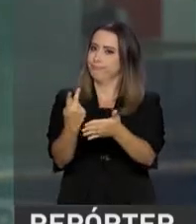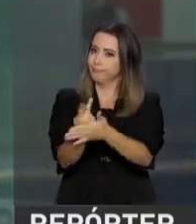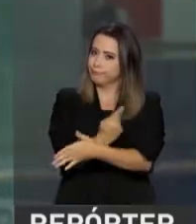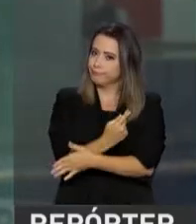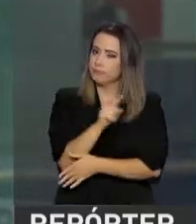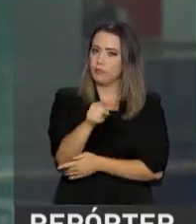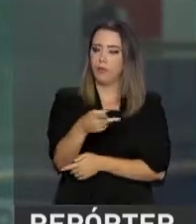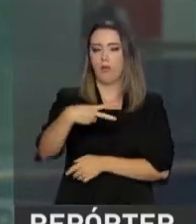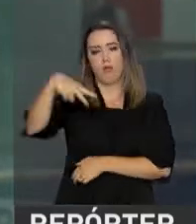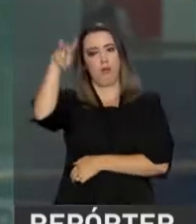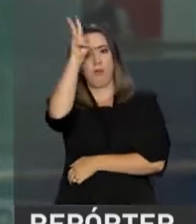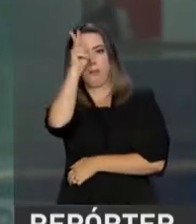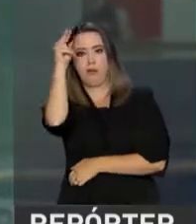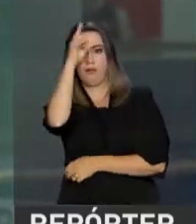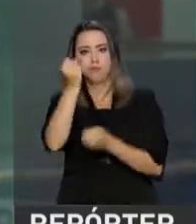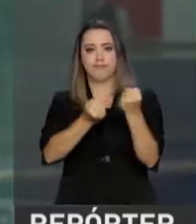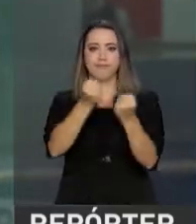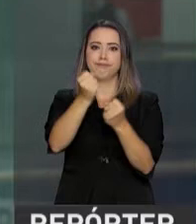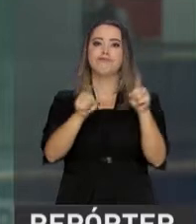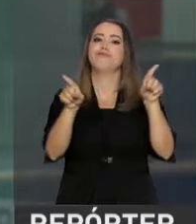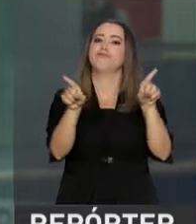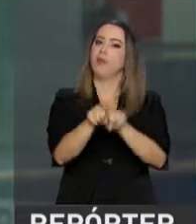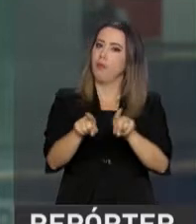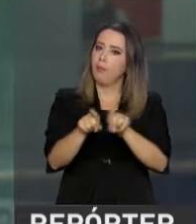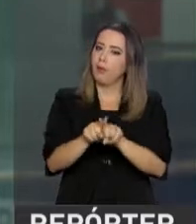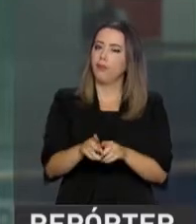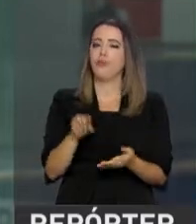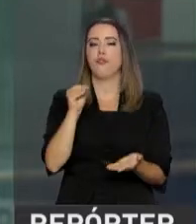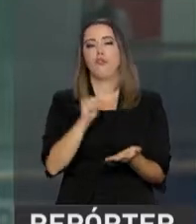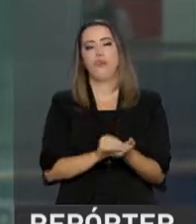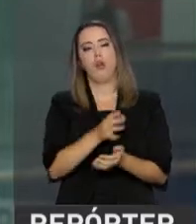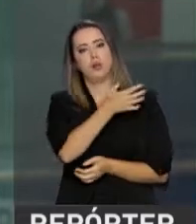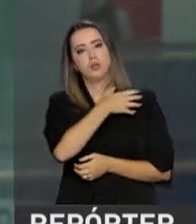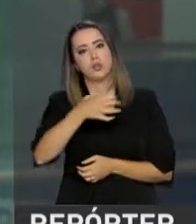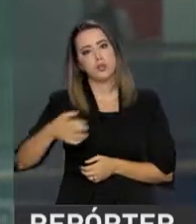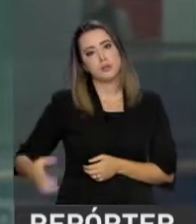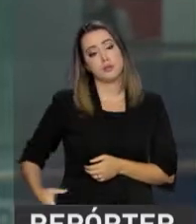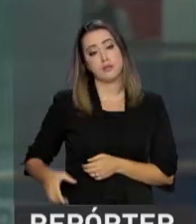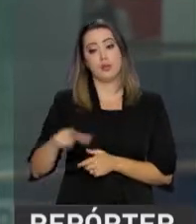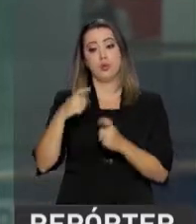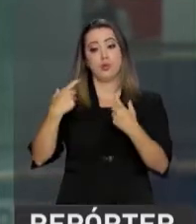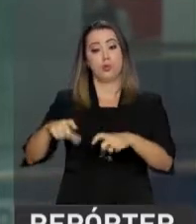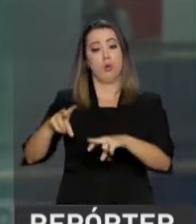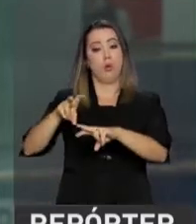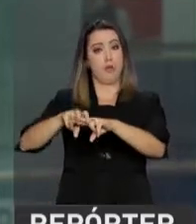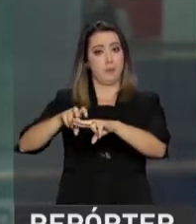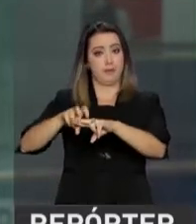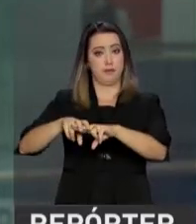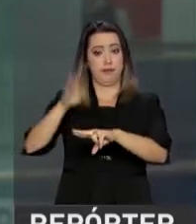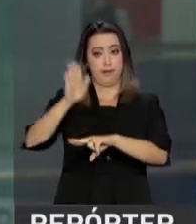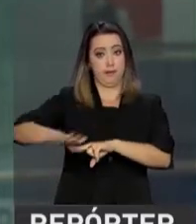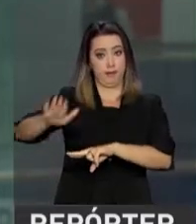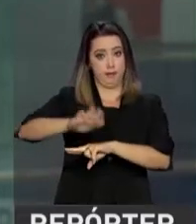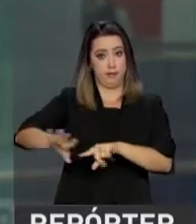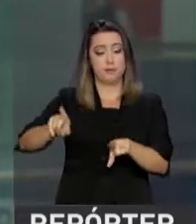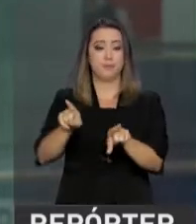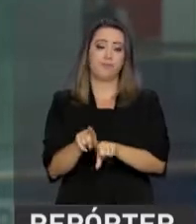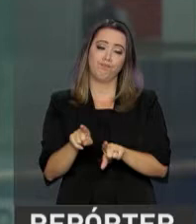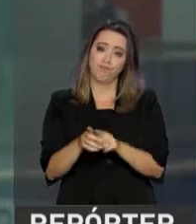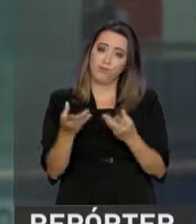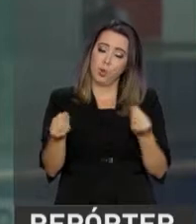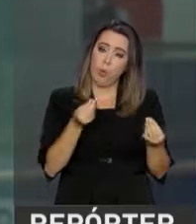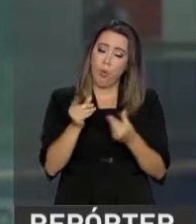embriaguez ao volante é falta de cinto de segurança falta de cadeirinha para crianças então são comportamentos que chama atenção é o